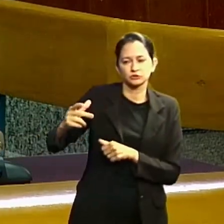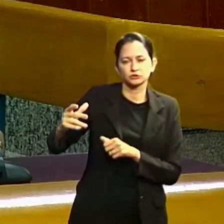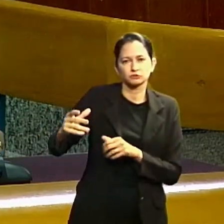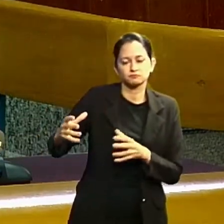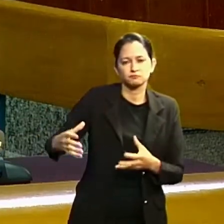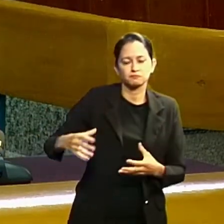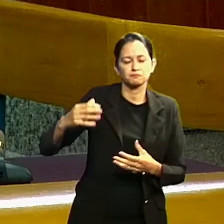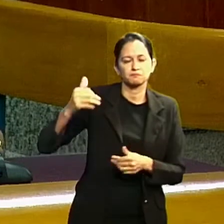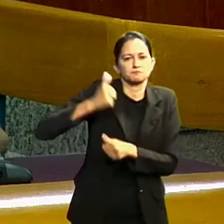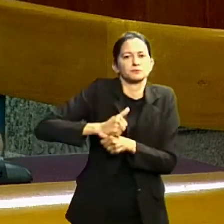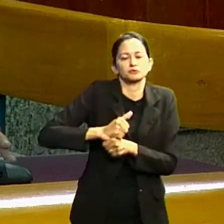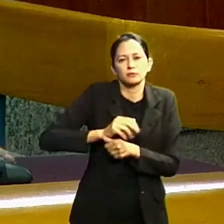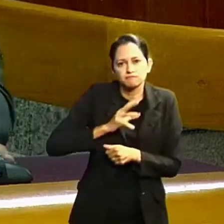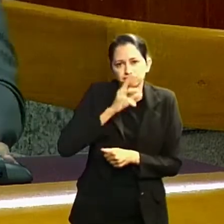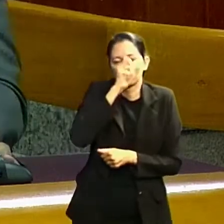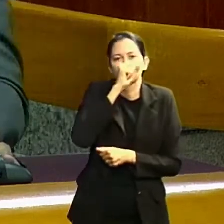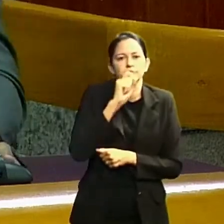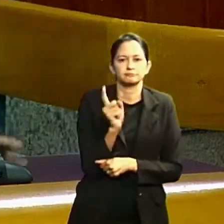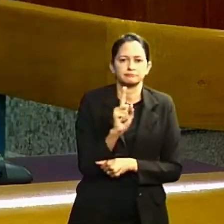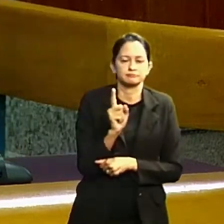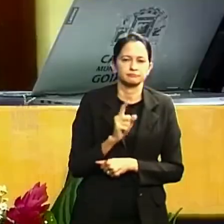povo goianiense. Muito obrigado.